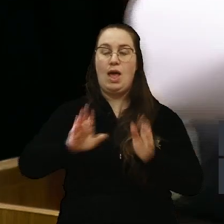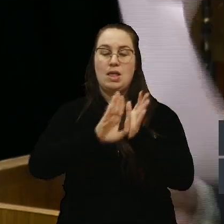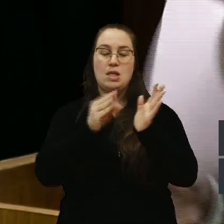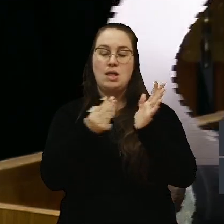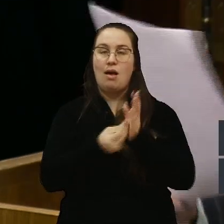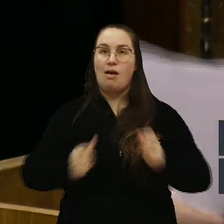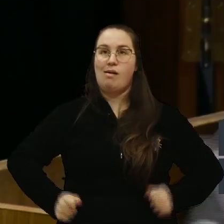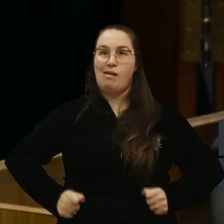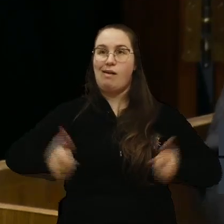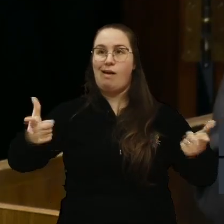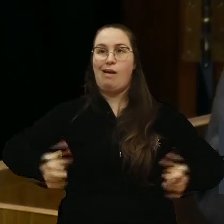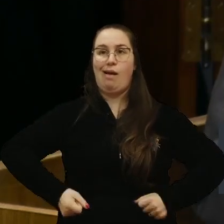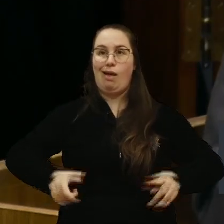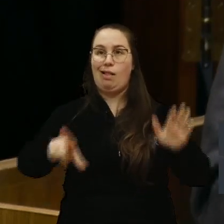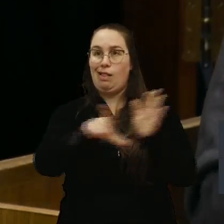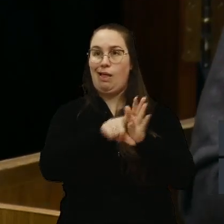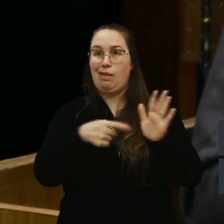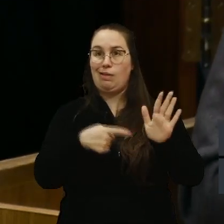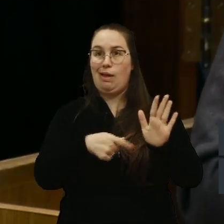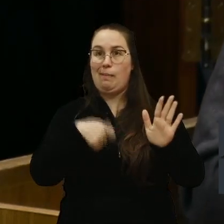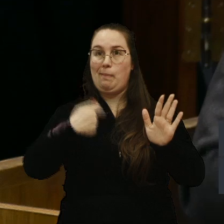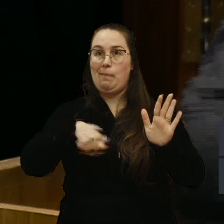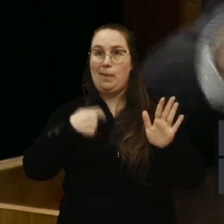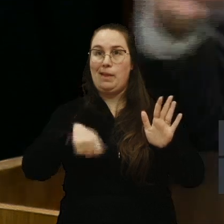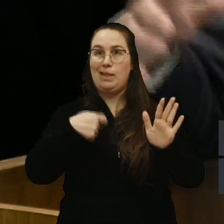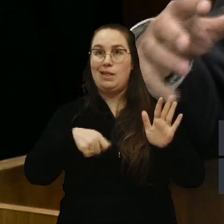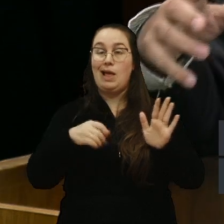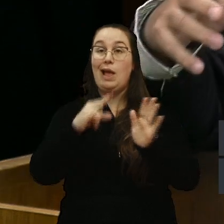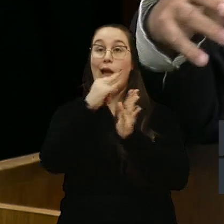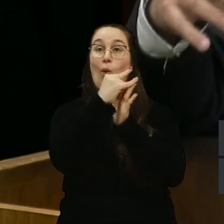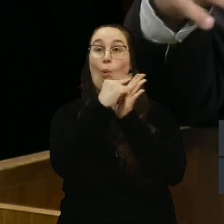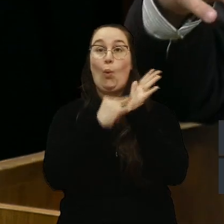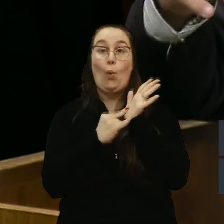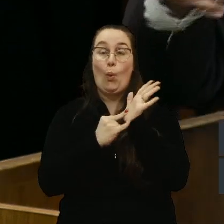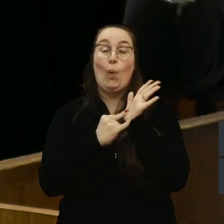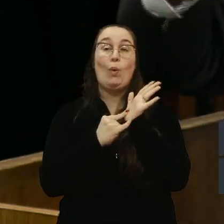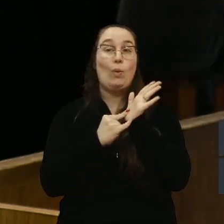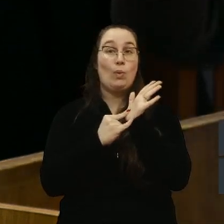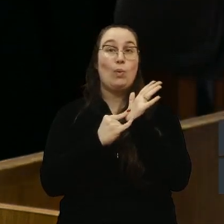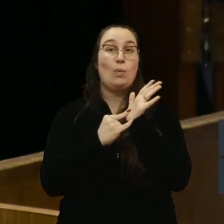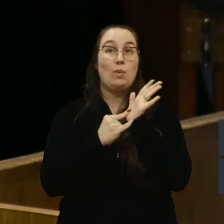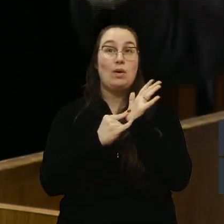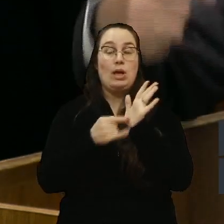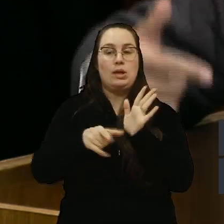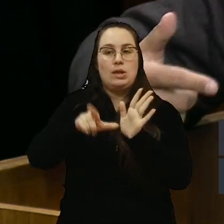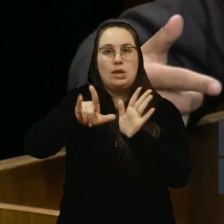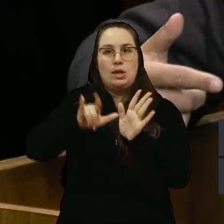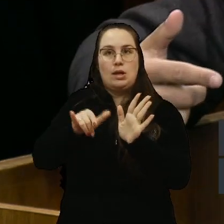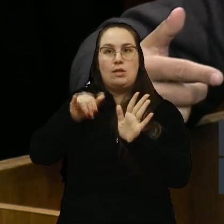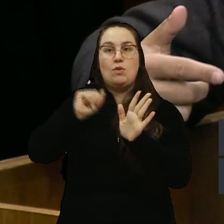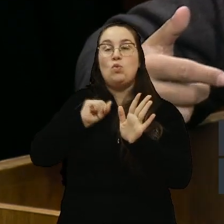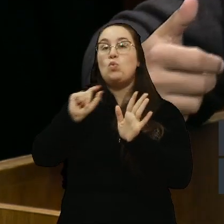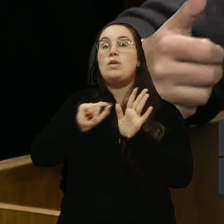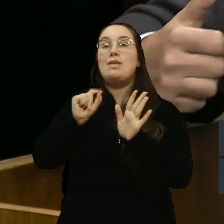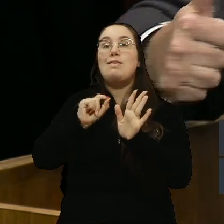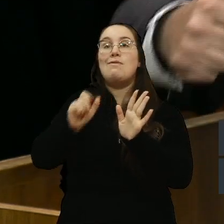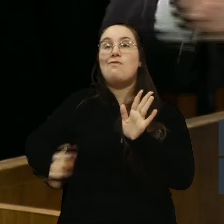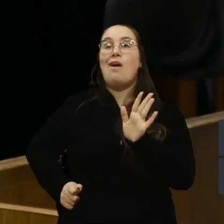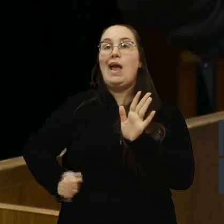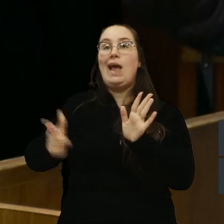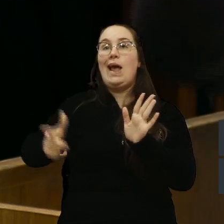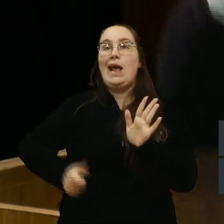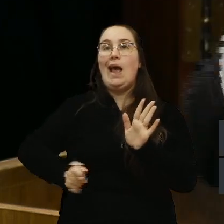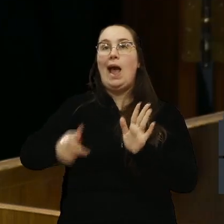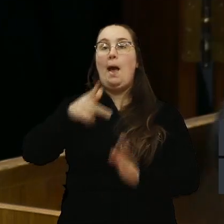Não adianta só estar na lei, tem que estar num documento que antevê o que ele vai gastar, que é